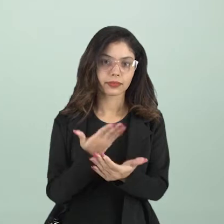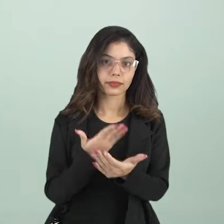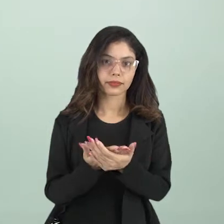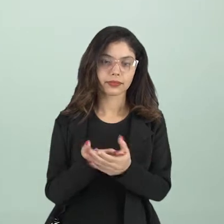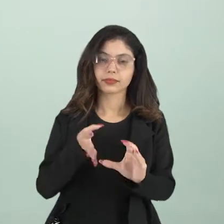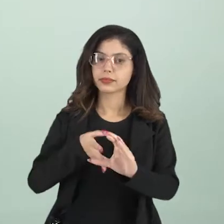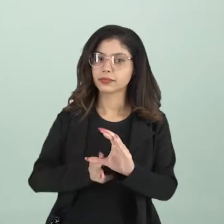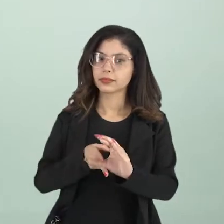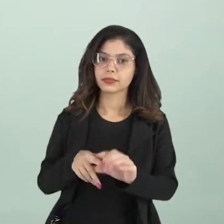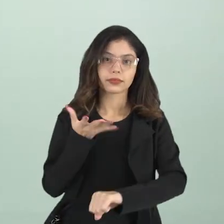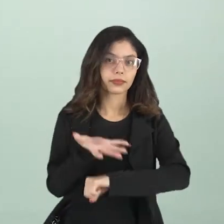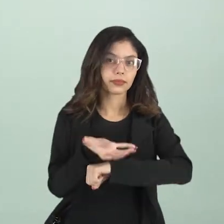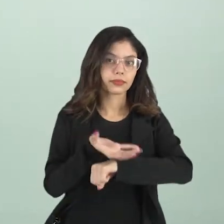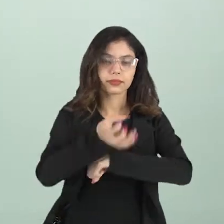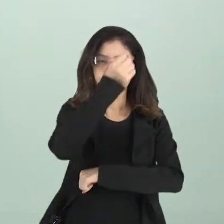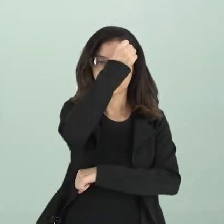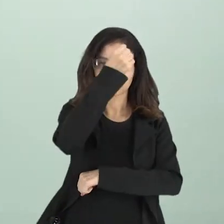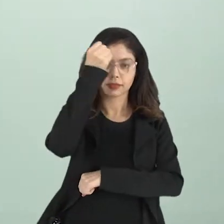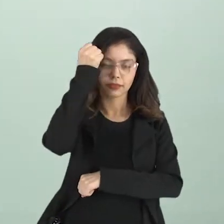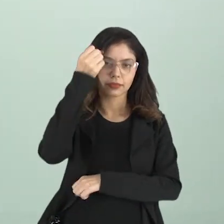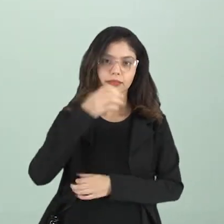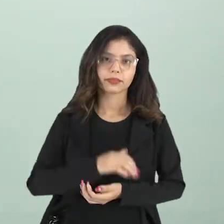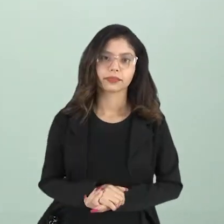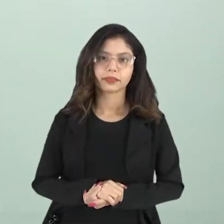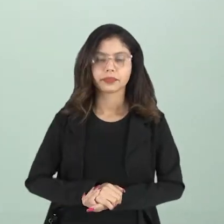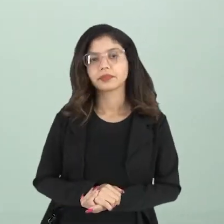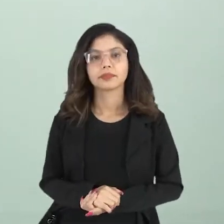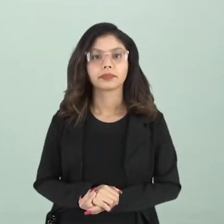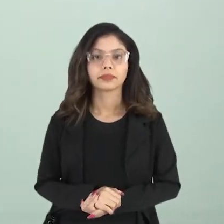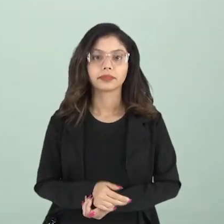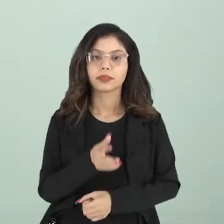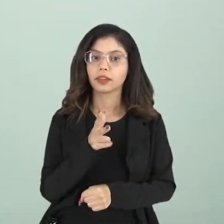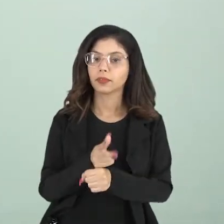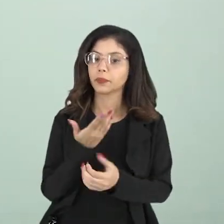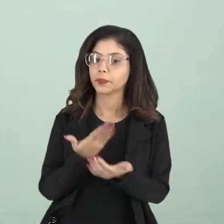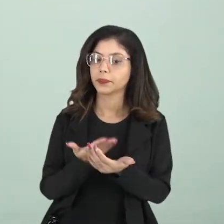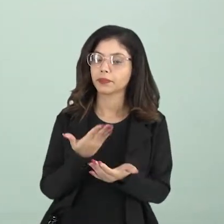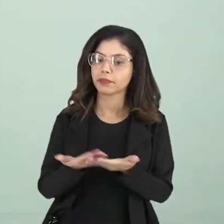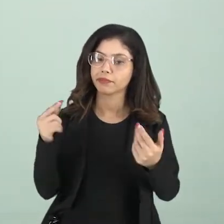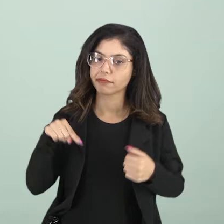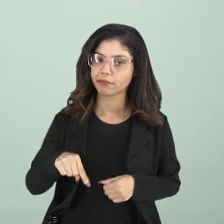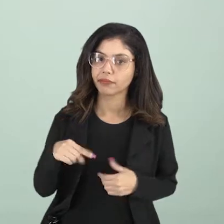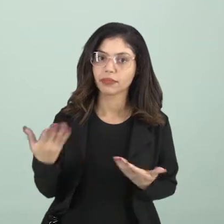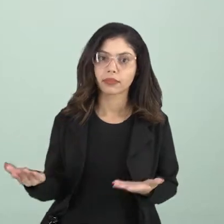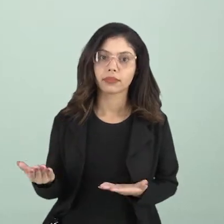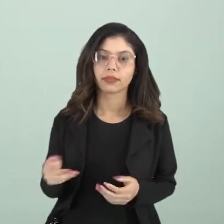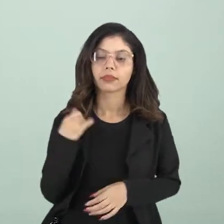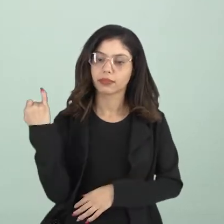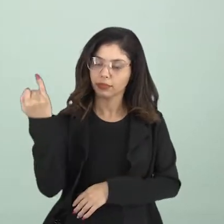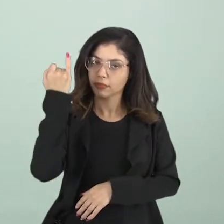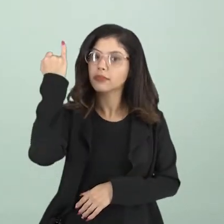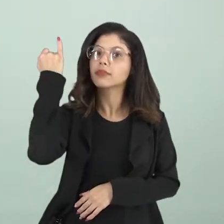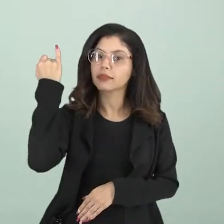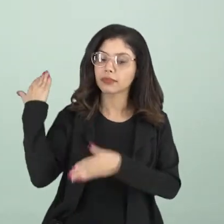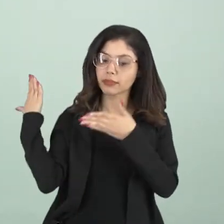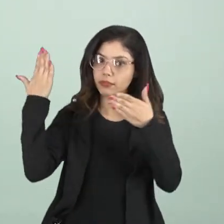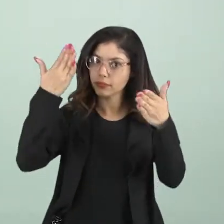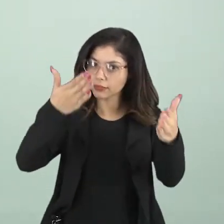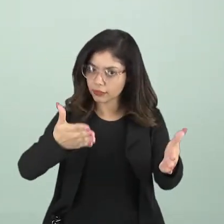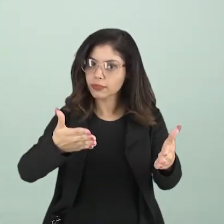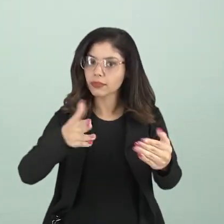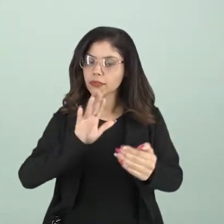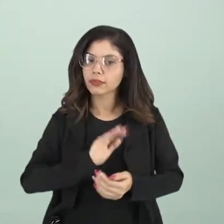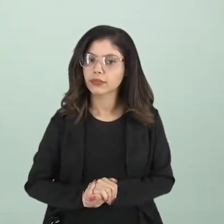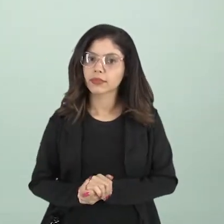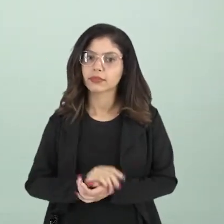seu componente curricular que é Sociologia. Videoaula esta destinada principalmente a